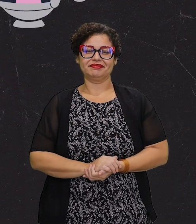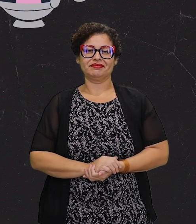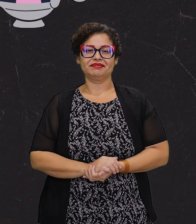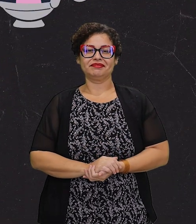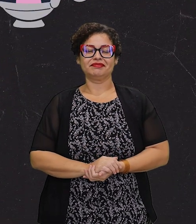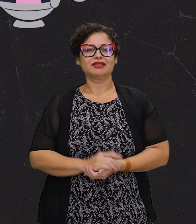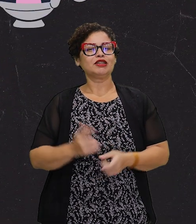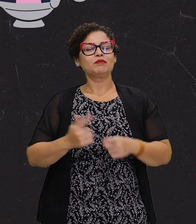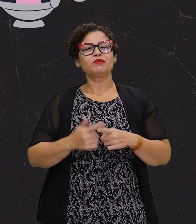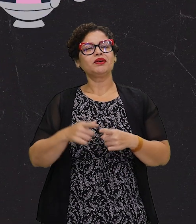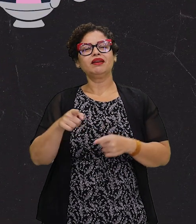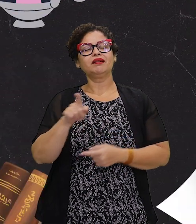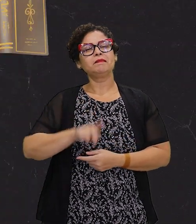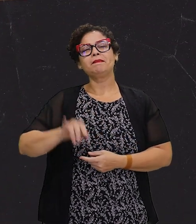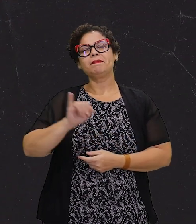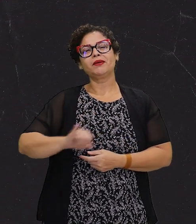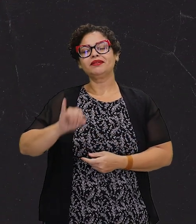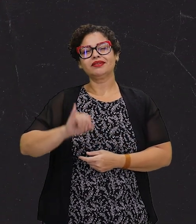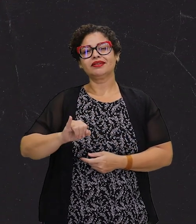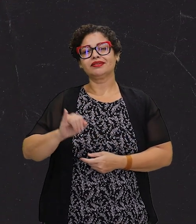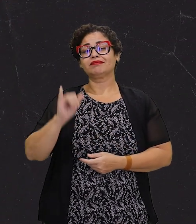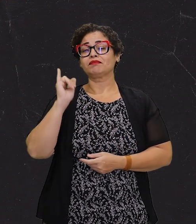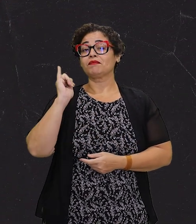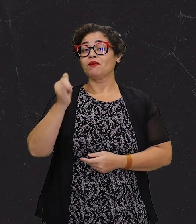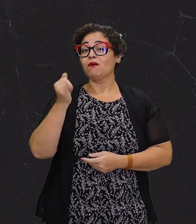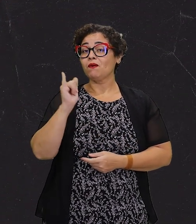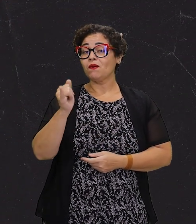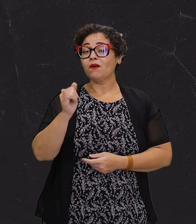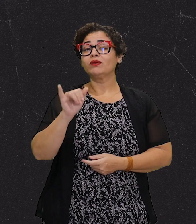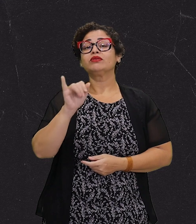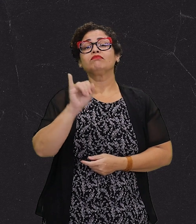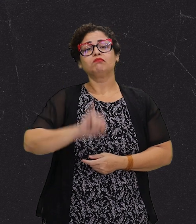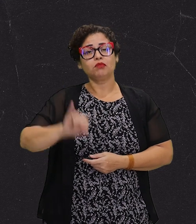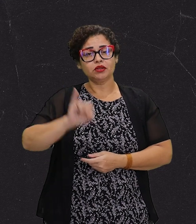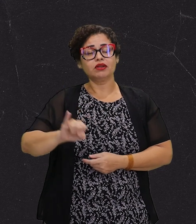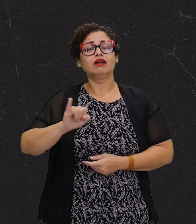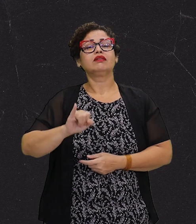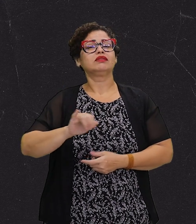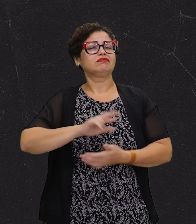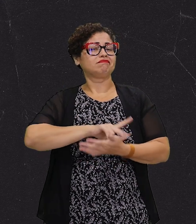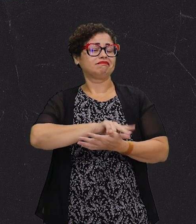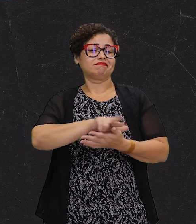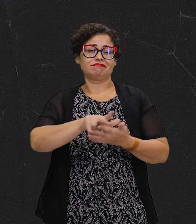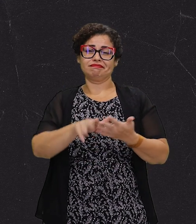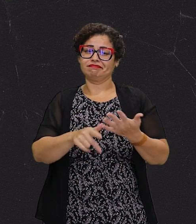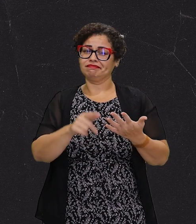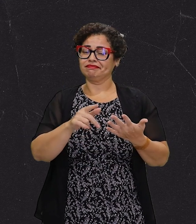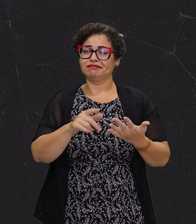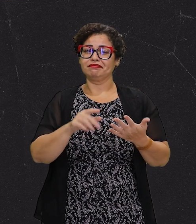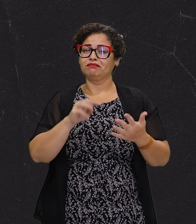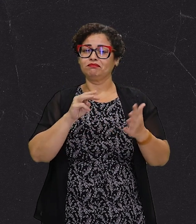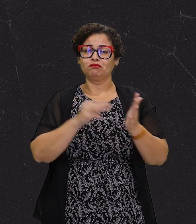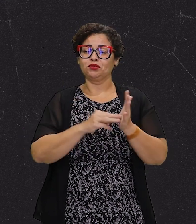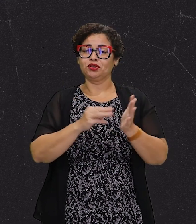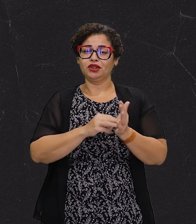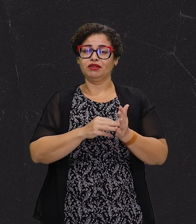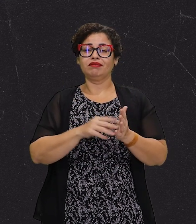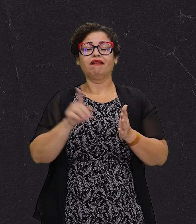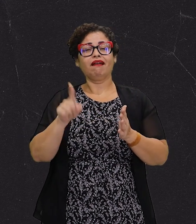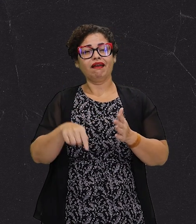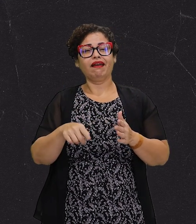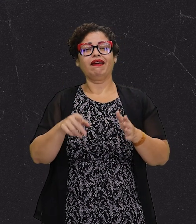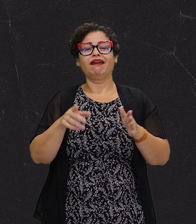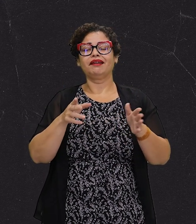Por que eles são importantes? Os contos são importantes por diversas razões. Eles são uma